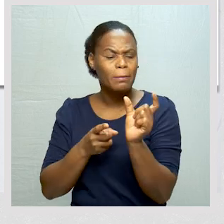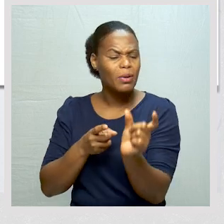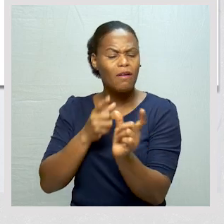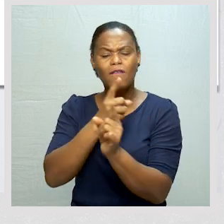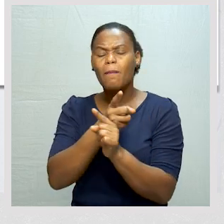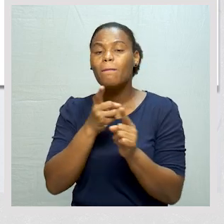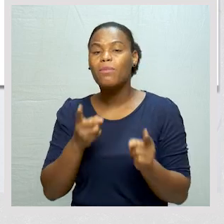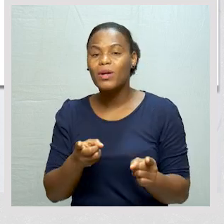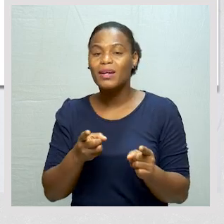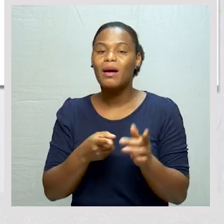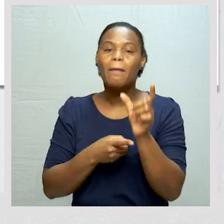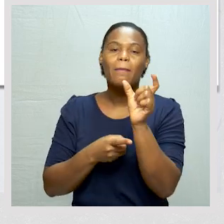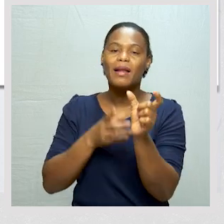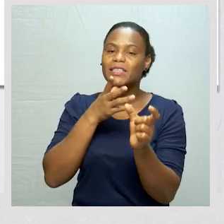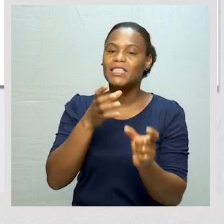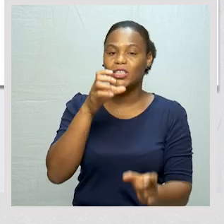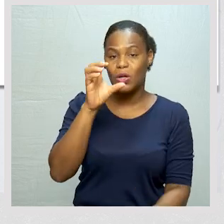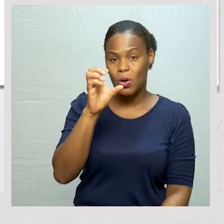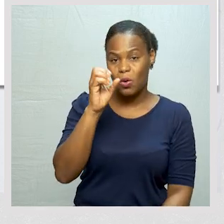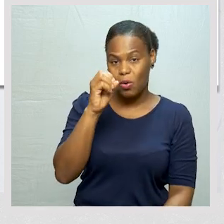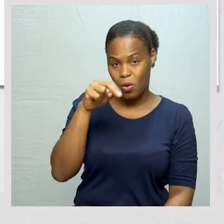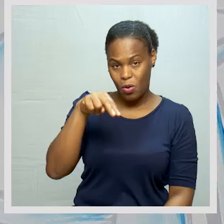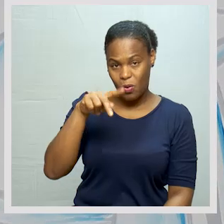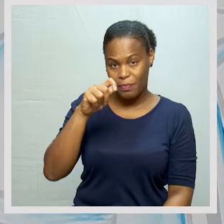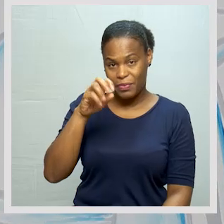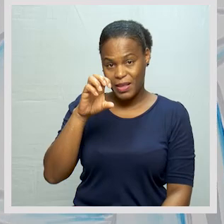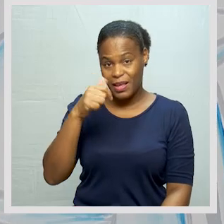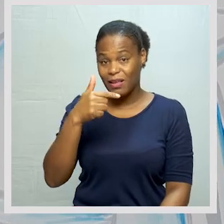mas professora, o que é conector? O que é conector?